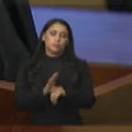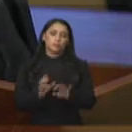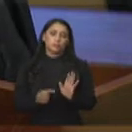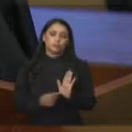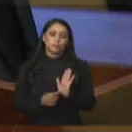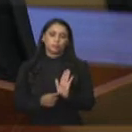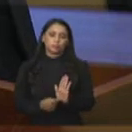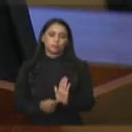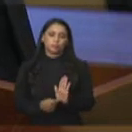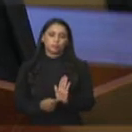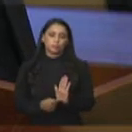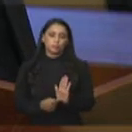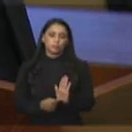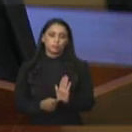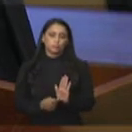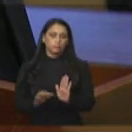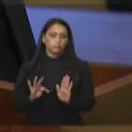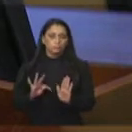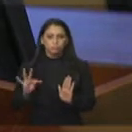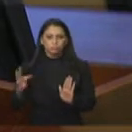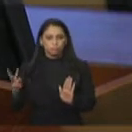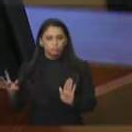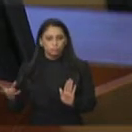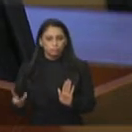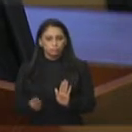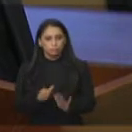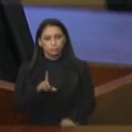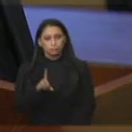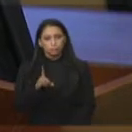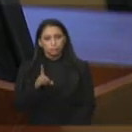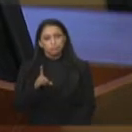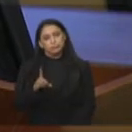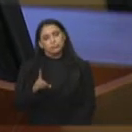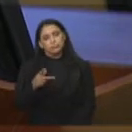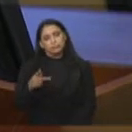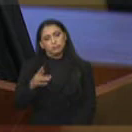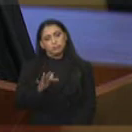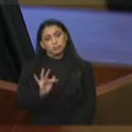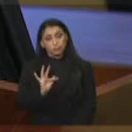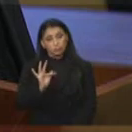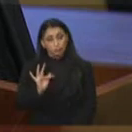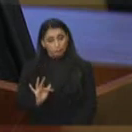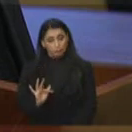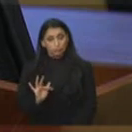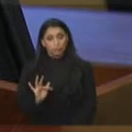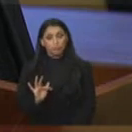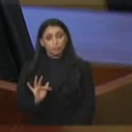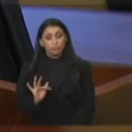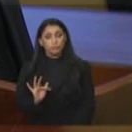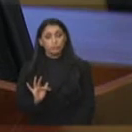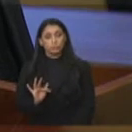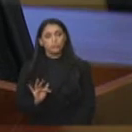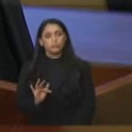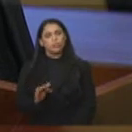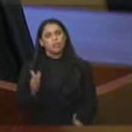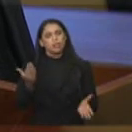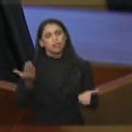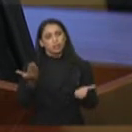afigura-se integralmente aplicável à arguição de descumprimento de preceito fundamental. É que as